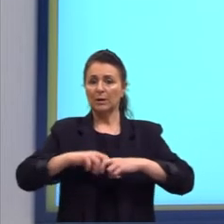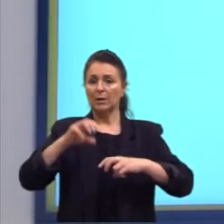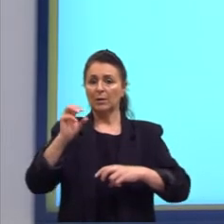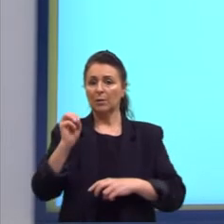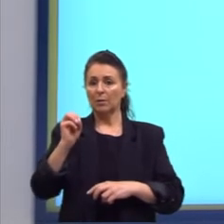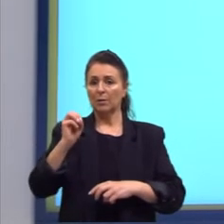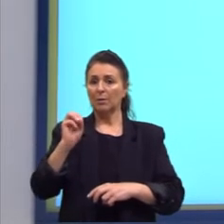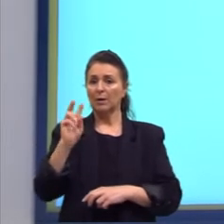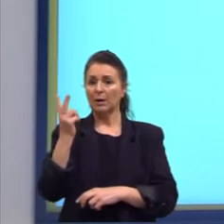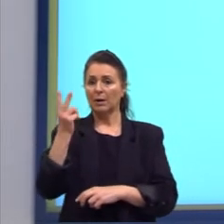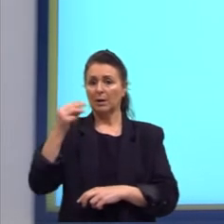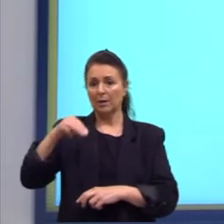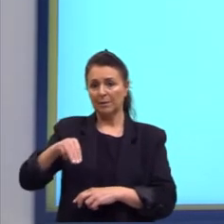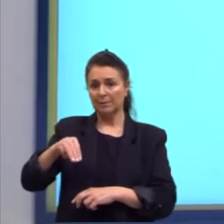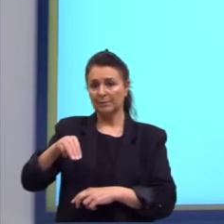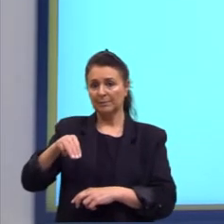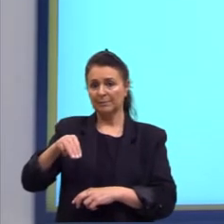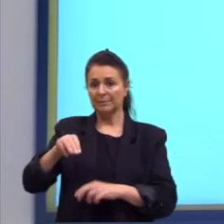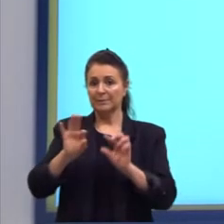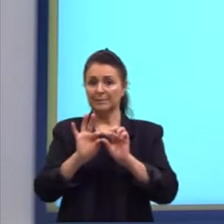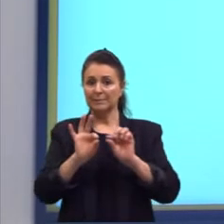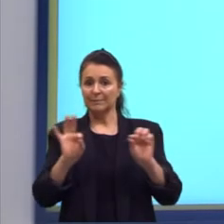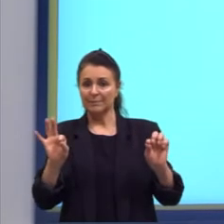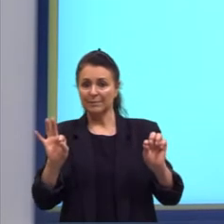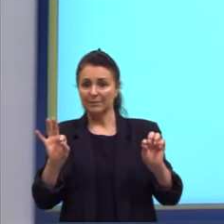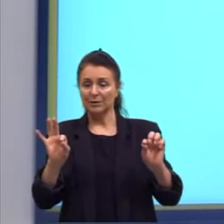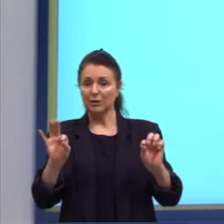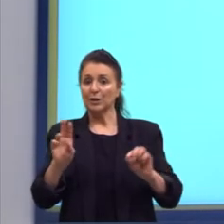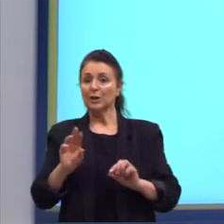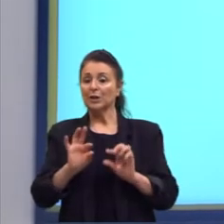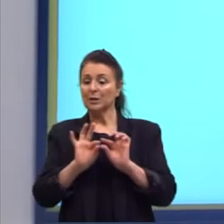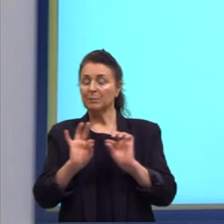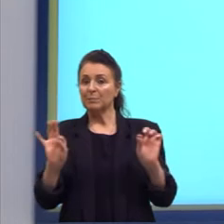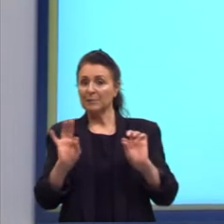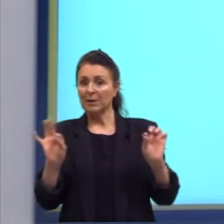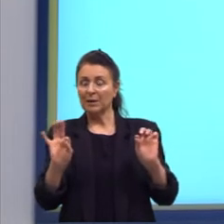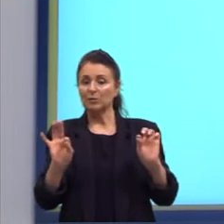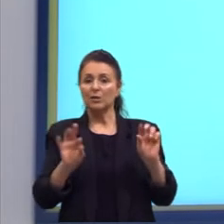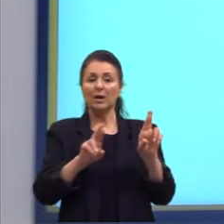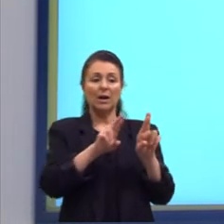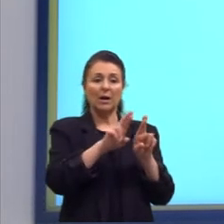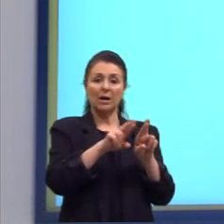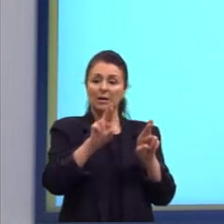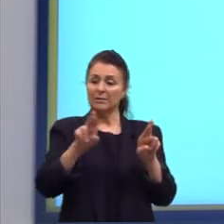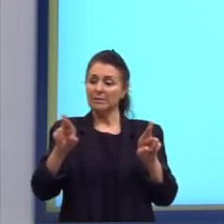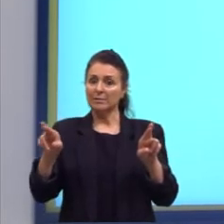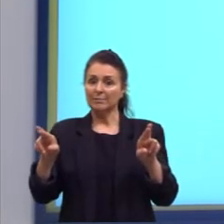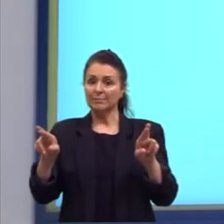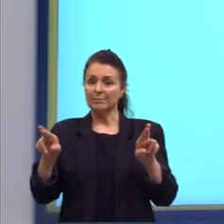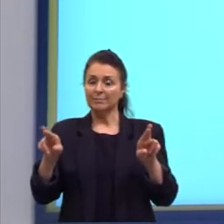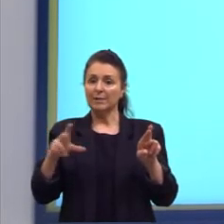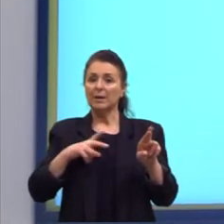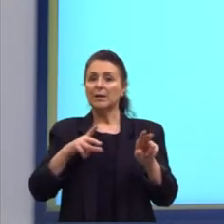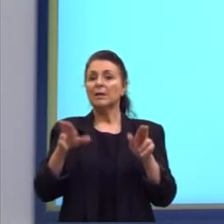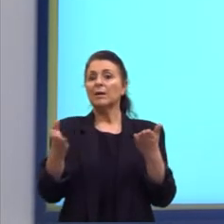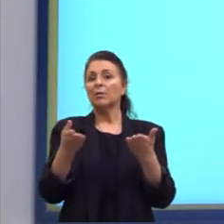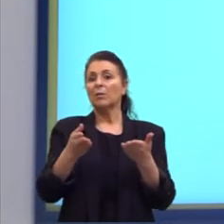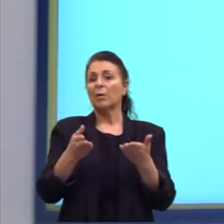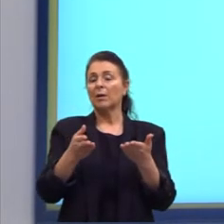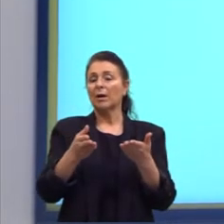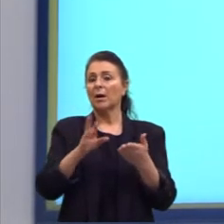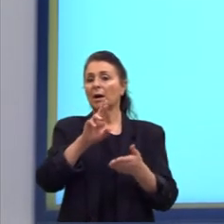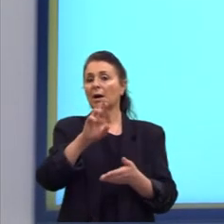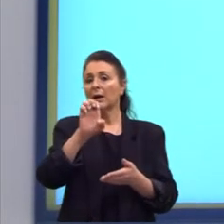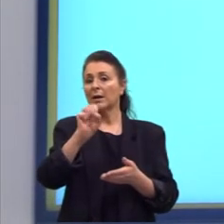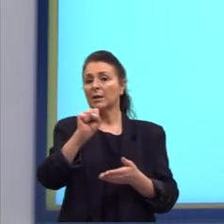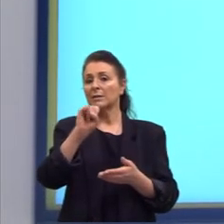essa então é a unidade de medida da Resistência tá Será diferente que a gente tá vendo até agora né e é resistividade do material